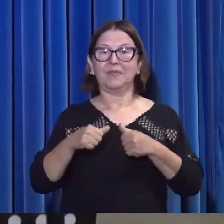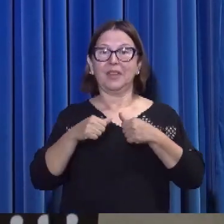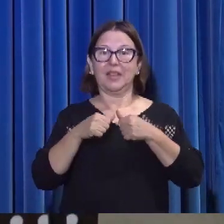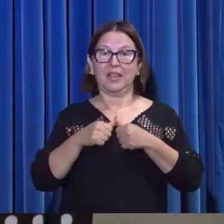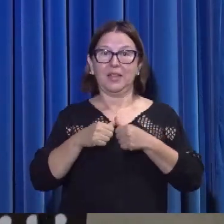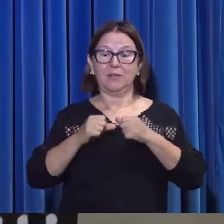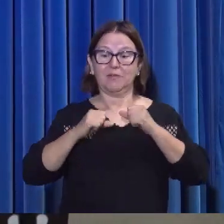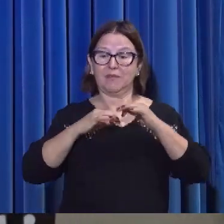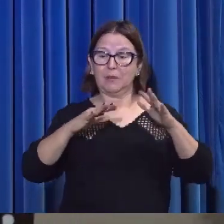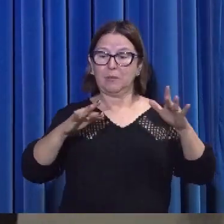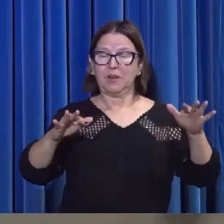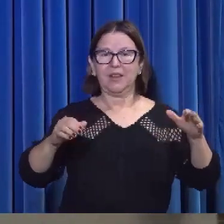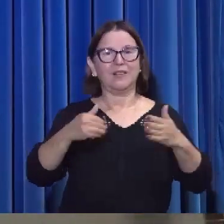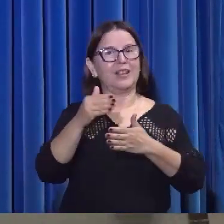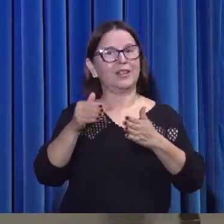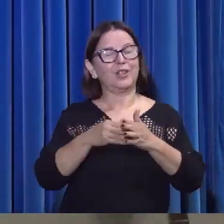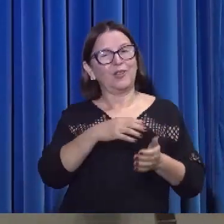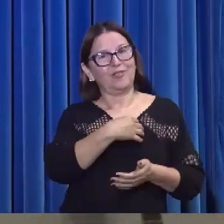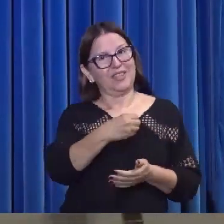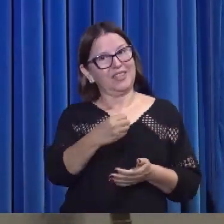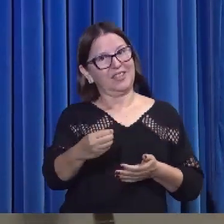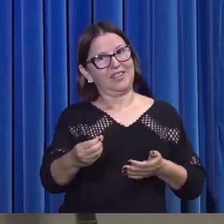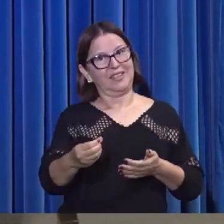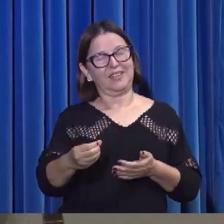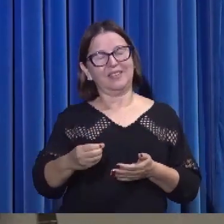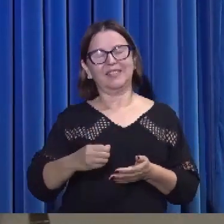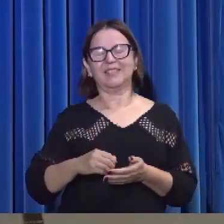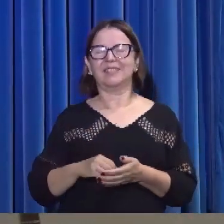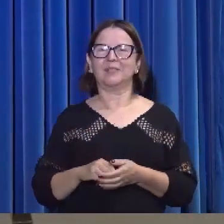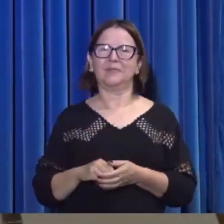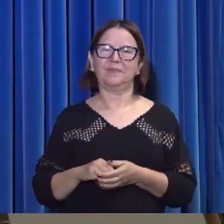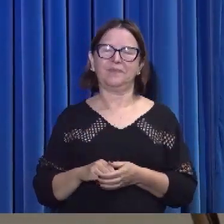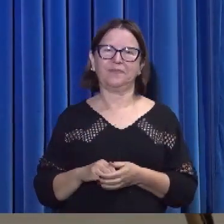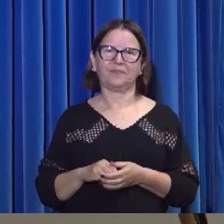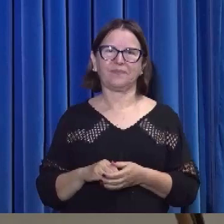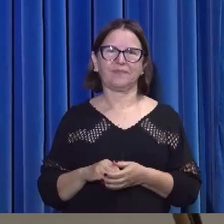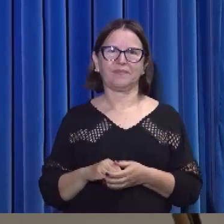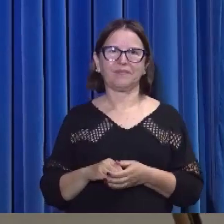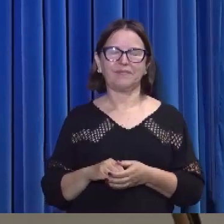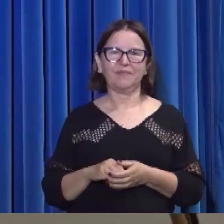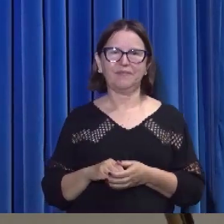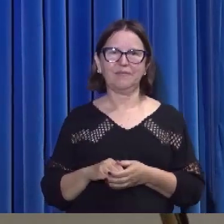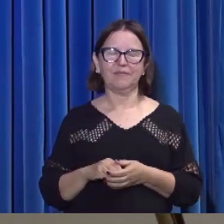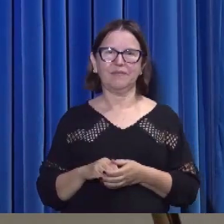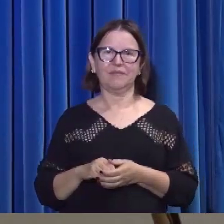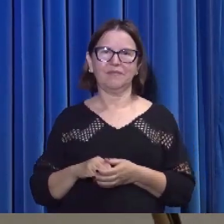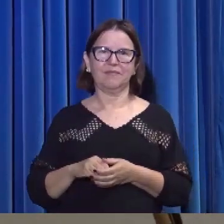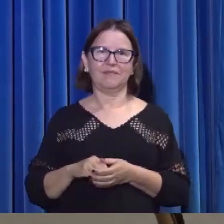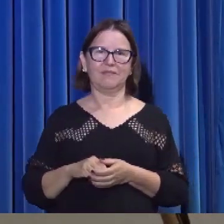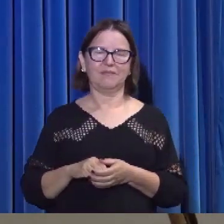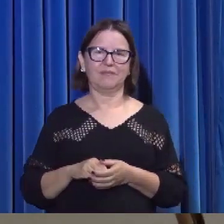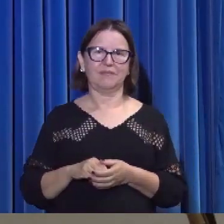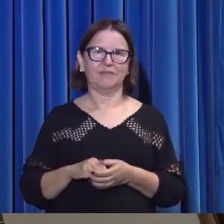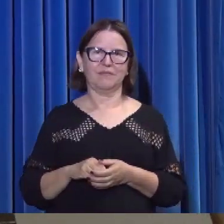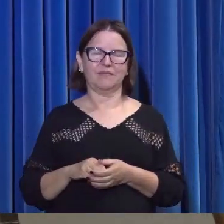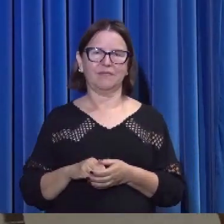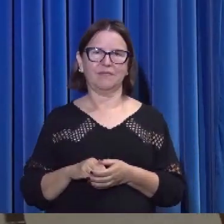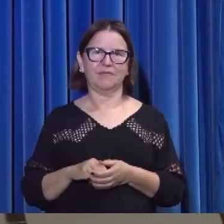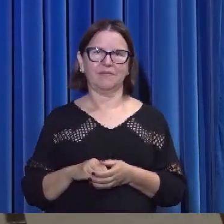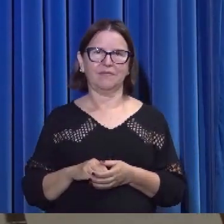nossa comunidade conhece de cor, e muitos até se jactam de conhecê-los.